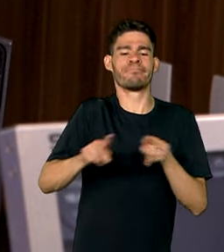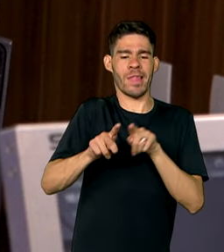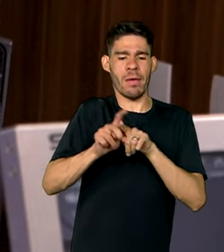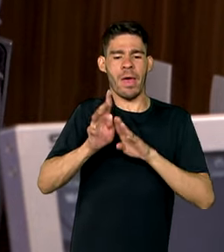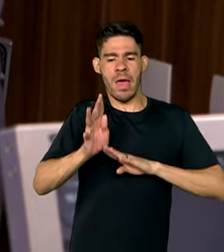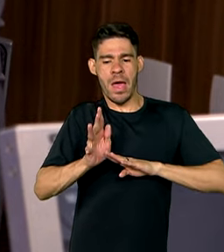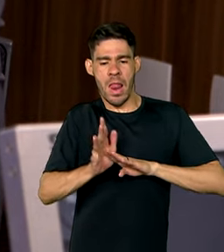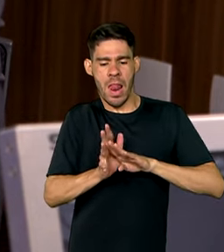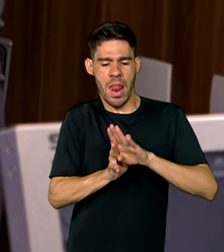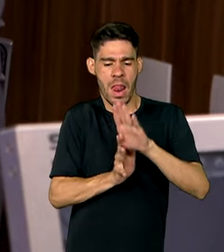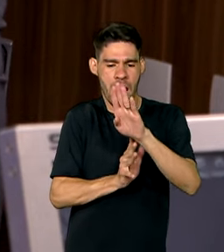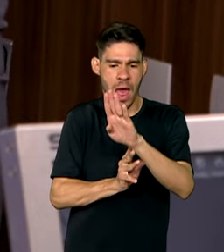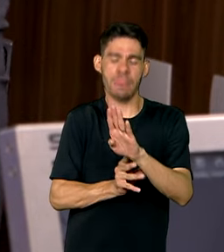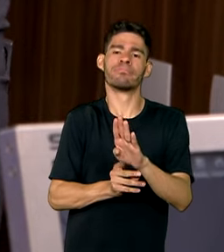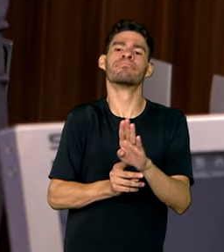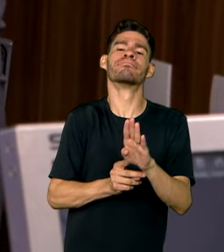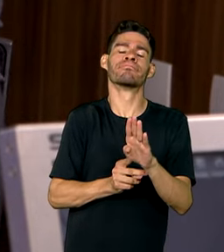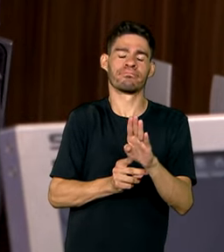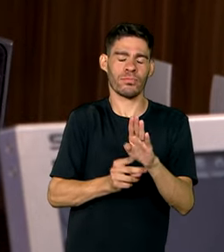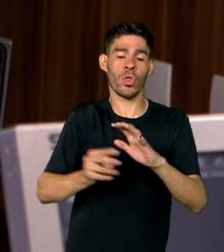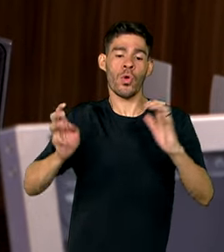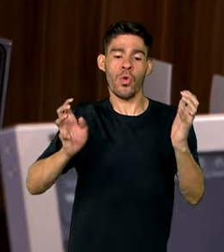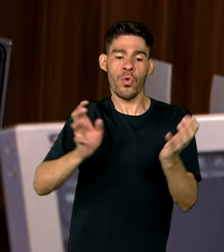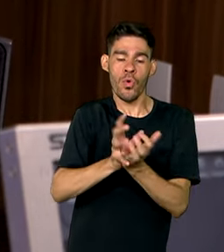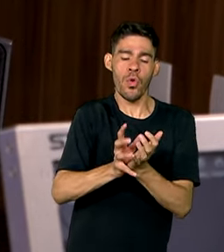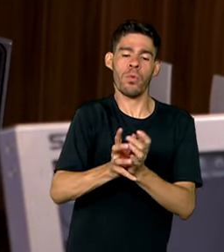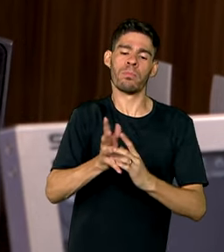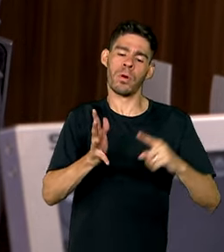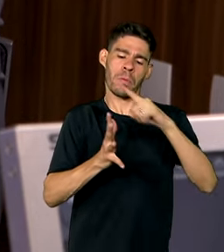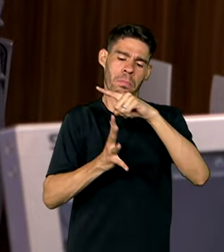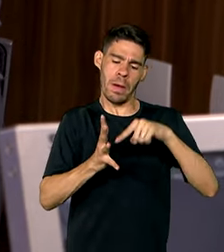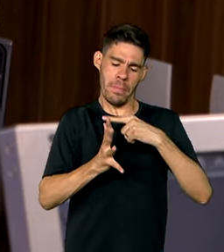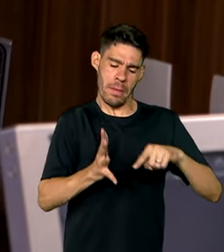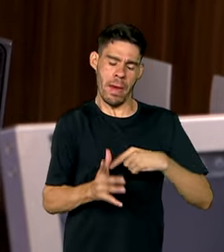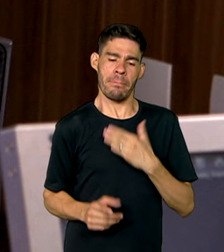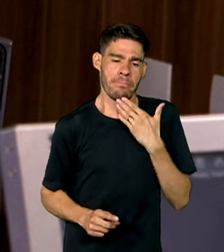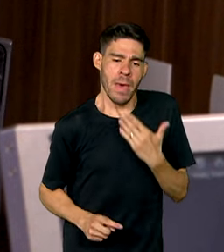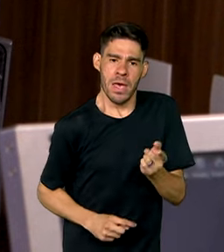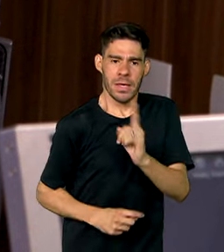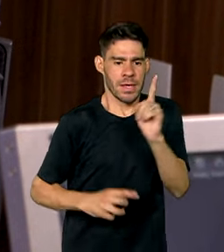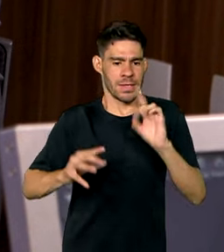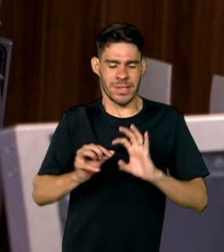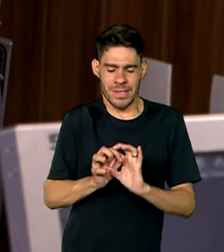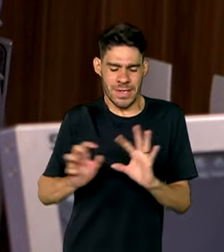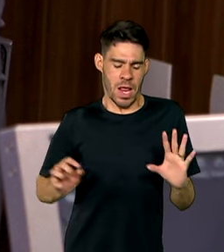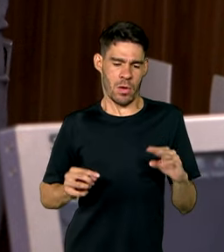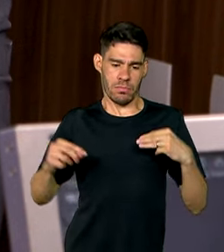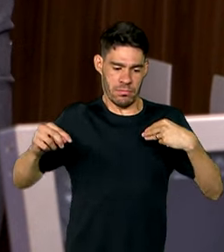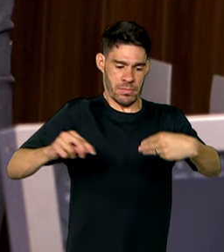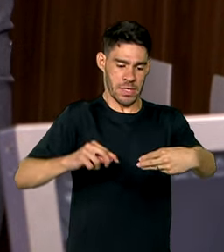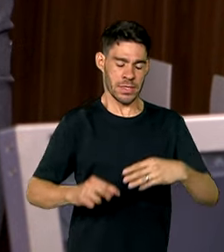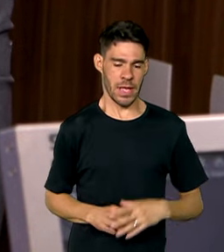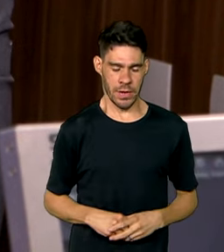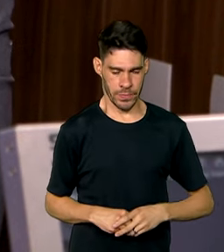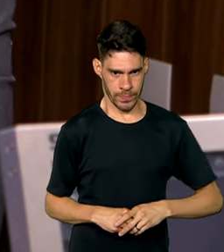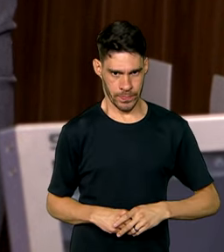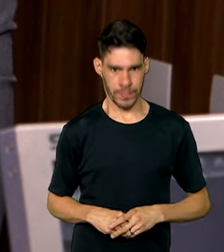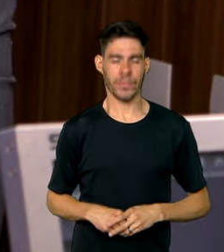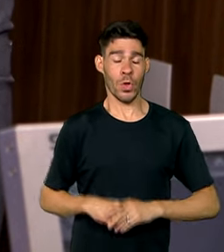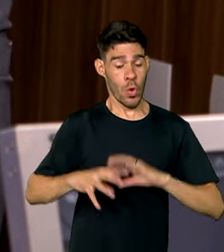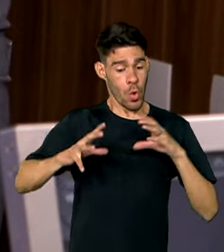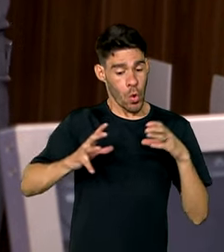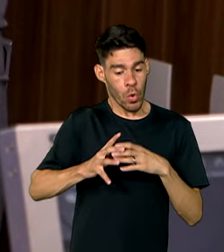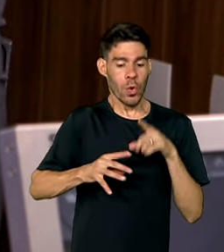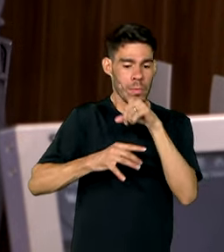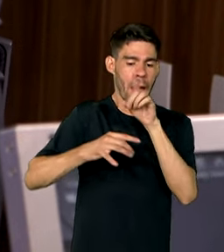intensificar a atividade de aposta de grupos que não vieram pedir, então, a autorização do Ministério da Fazenda. E esse grupo